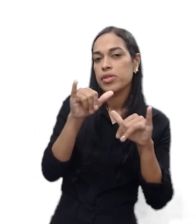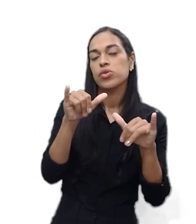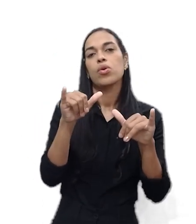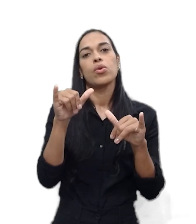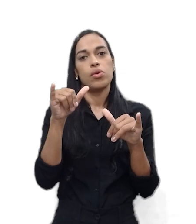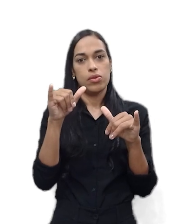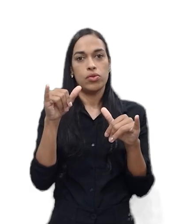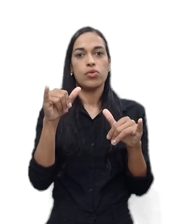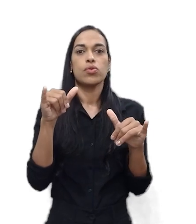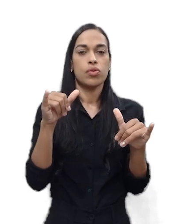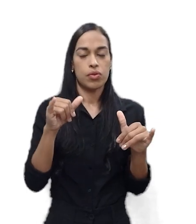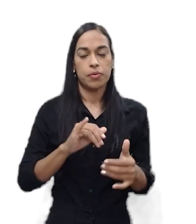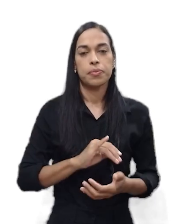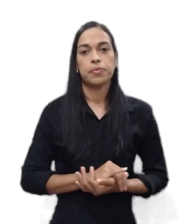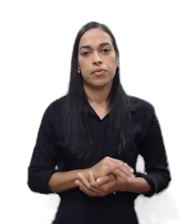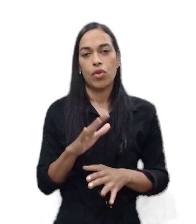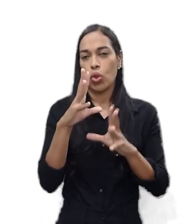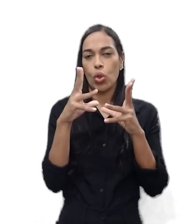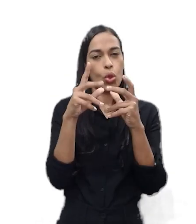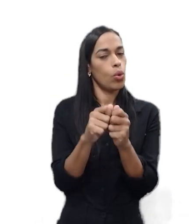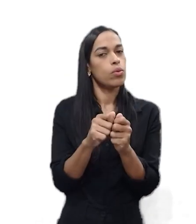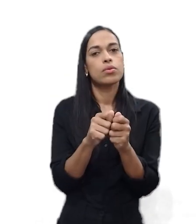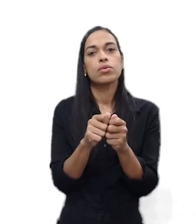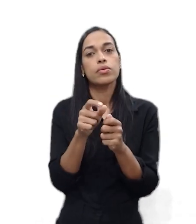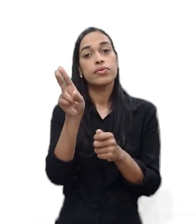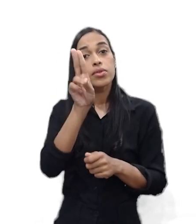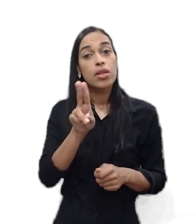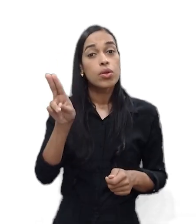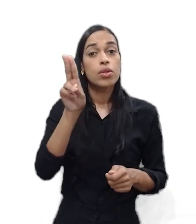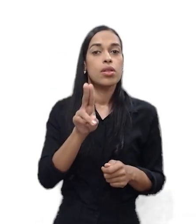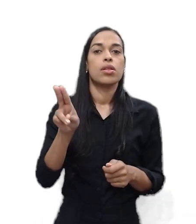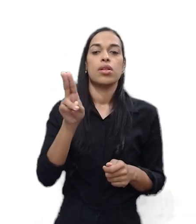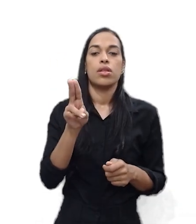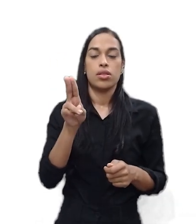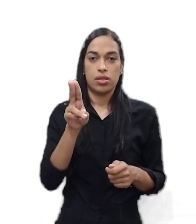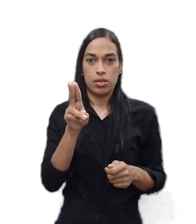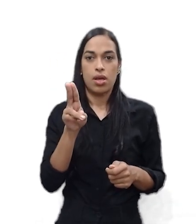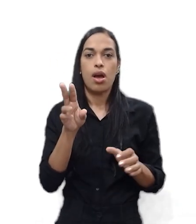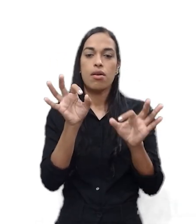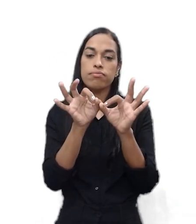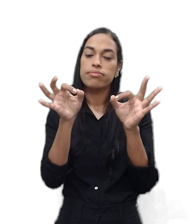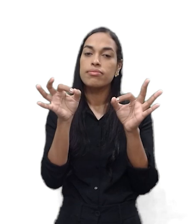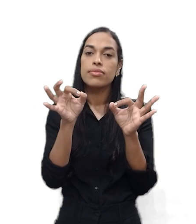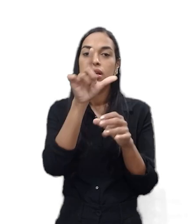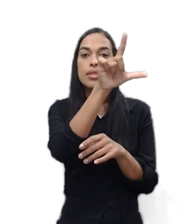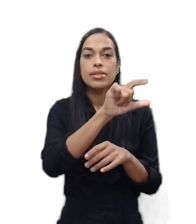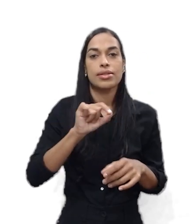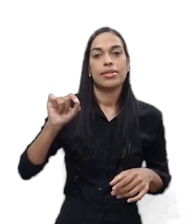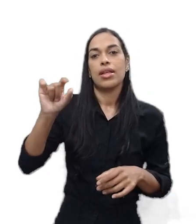registros e toda a tabela, você vai utilizar a sintaxe básica do comando